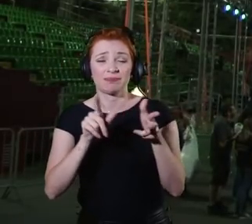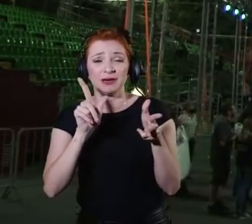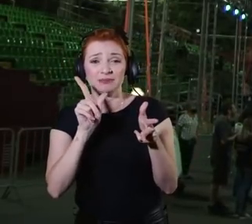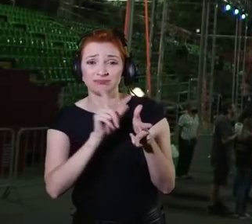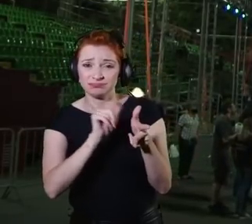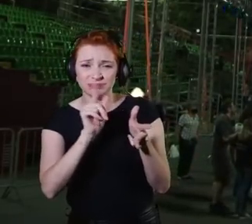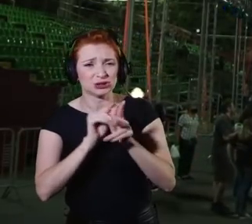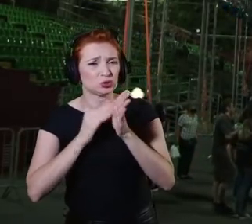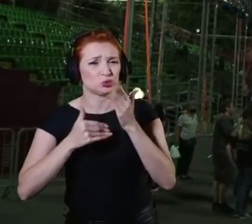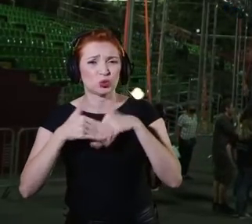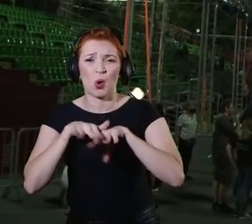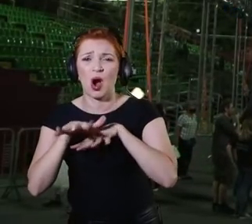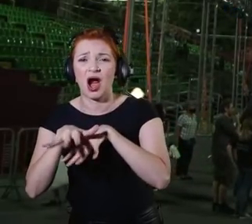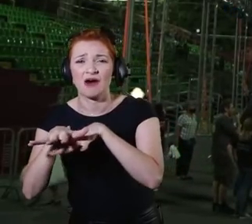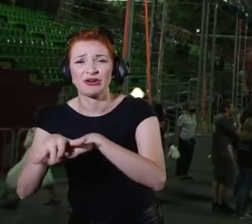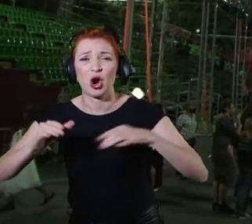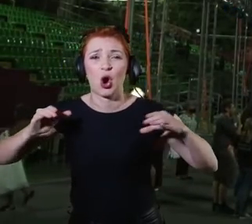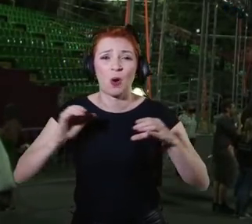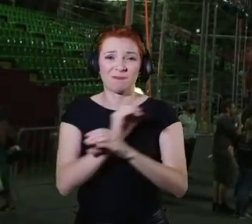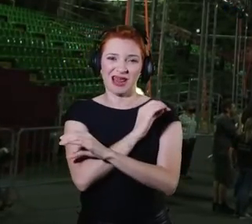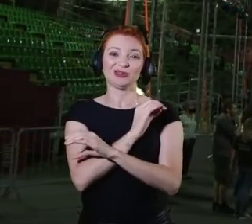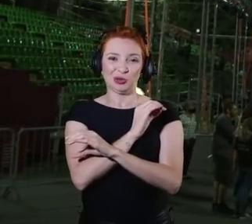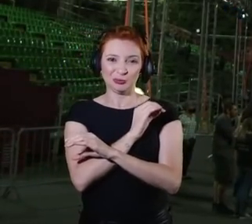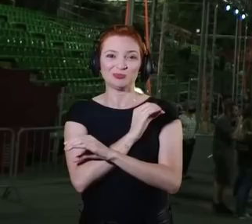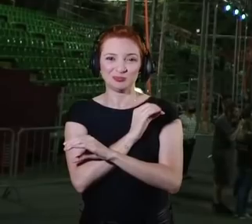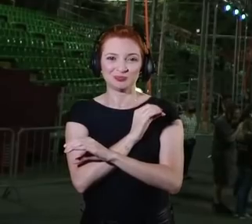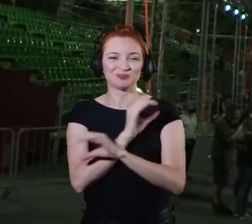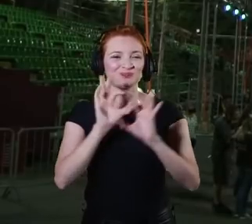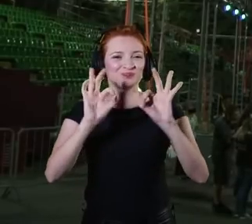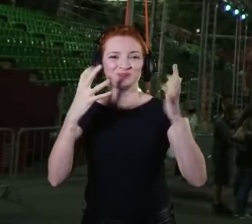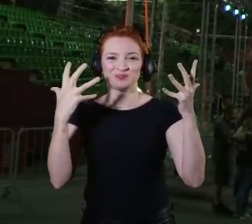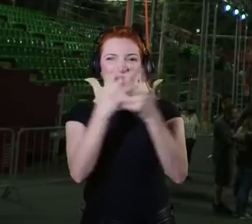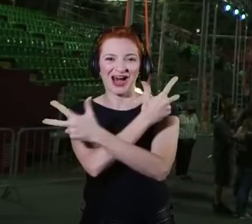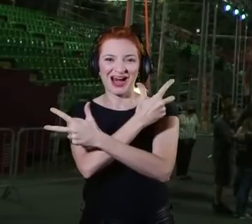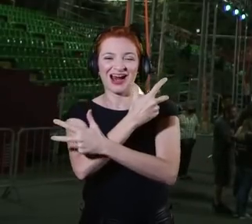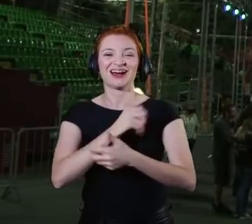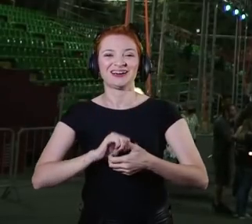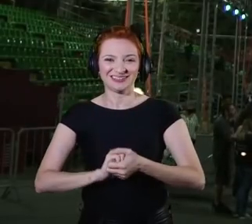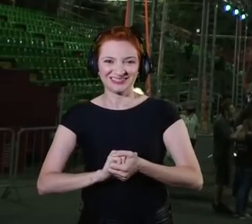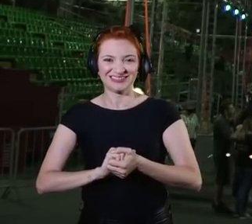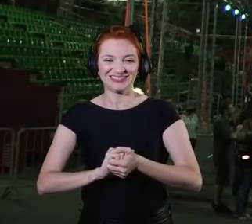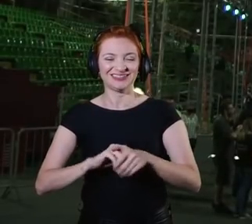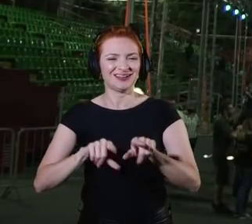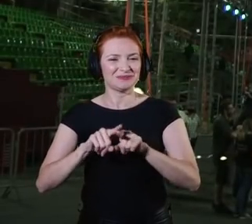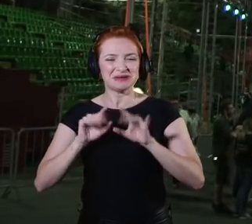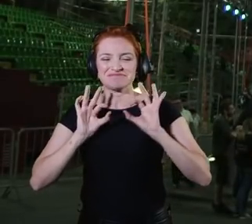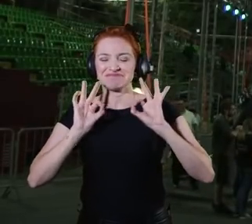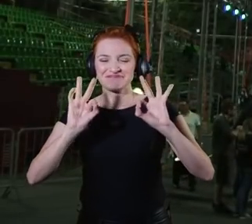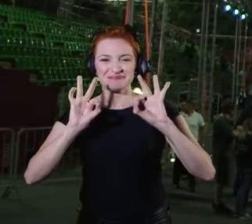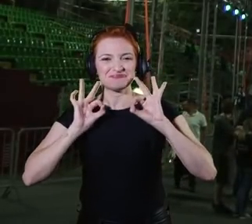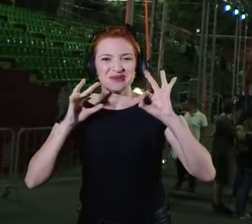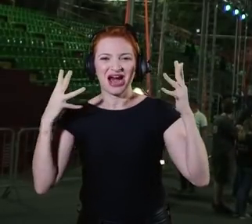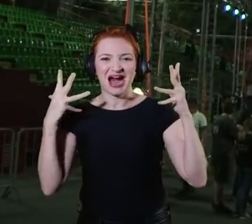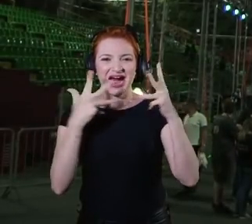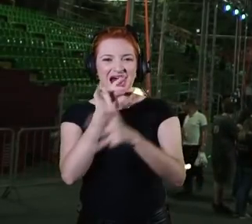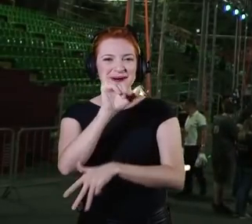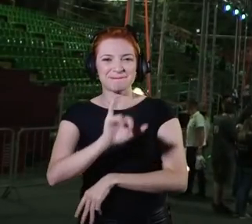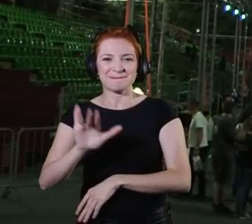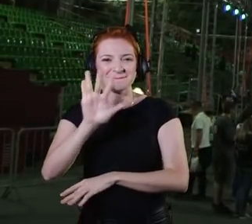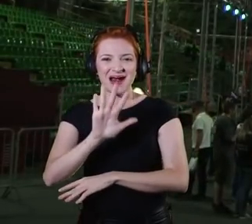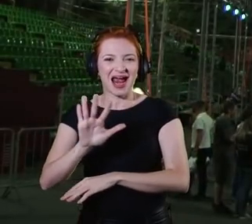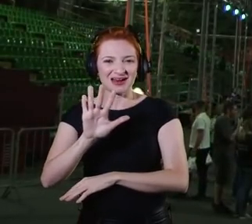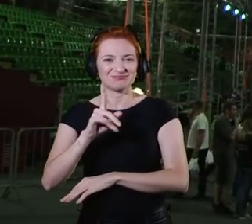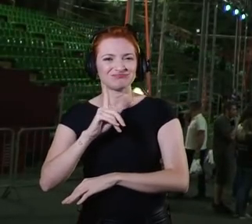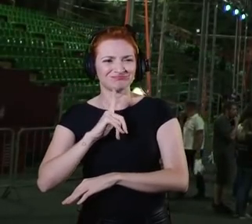esse desfile na íntegra com maravilhosas cenas. E maravilhosas cenas, imagens, porque